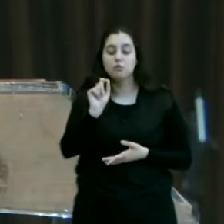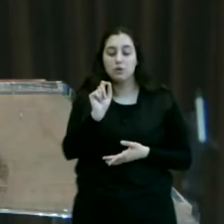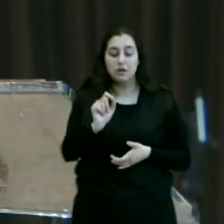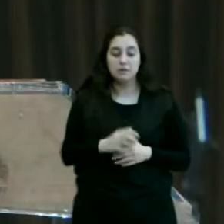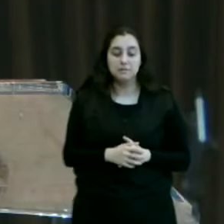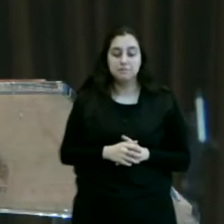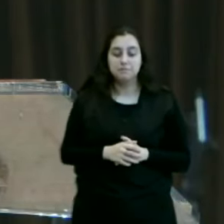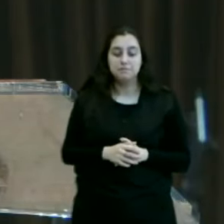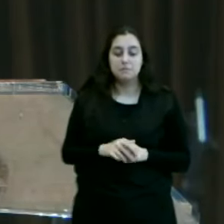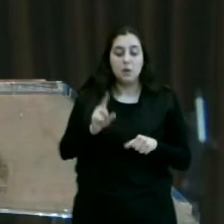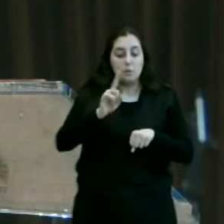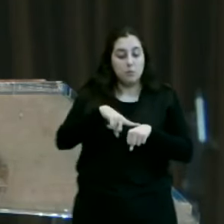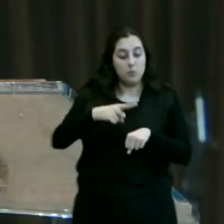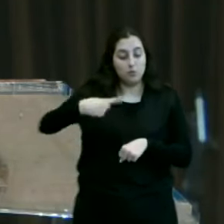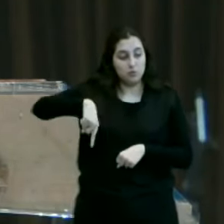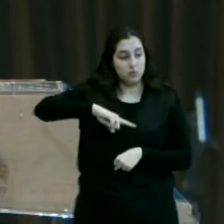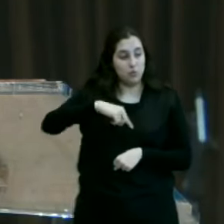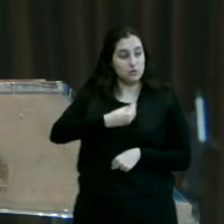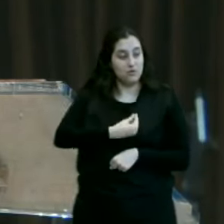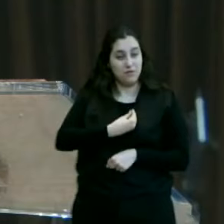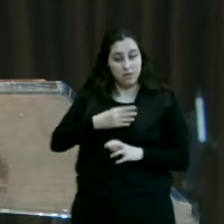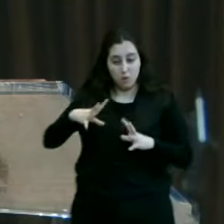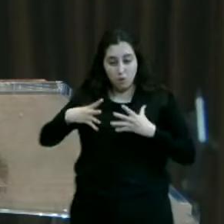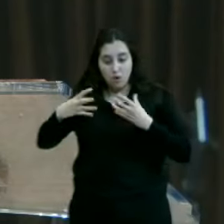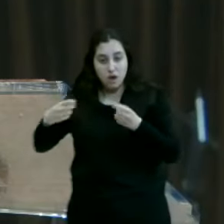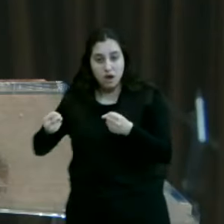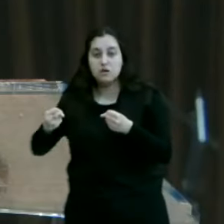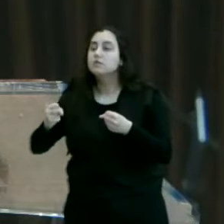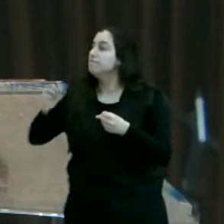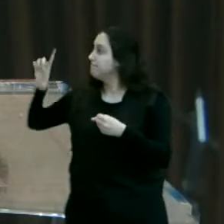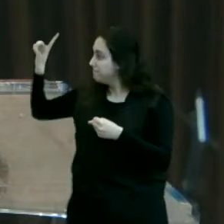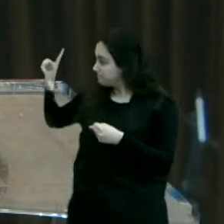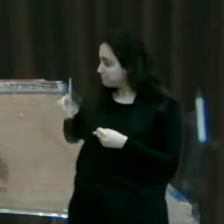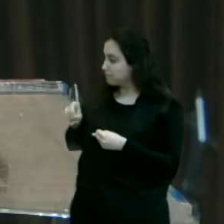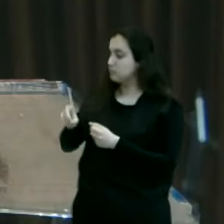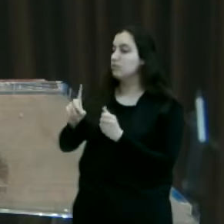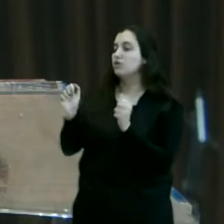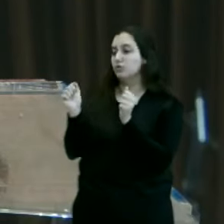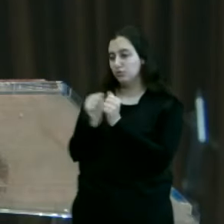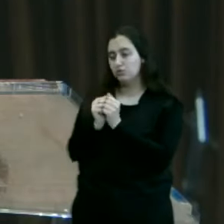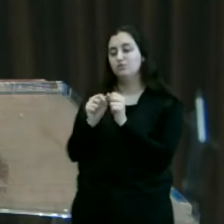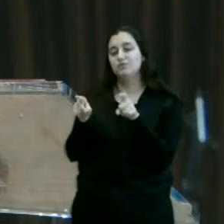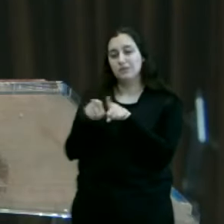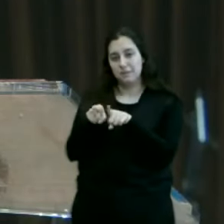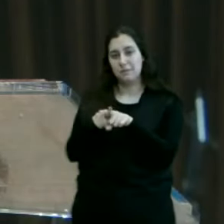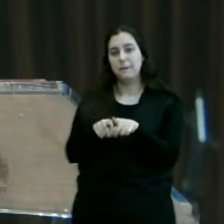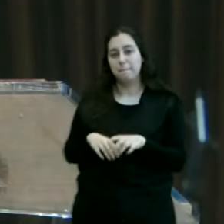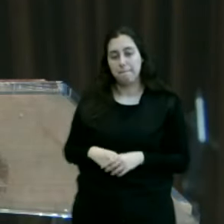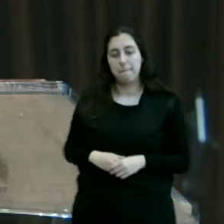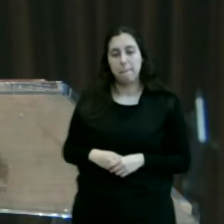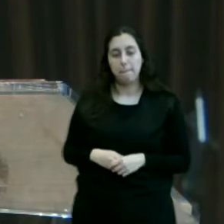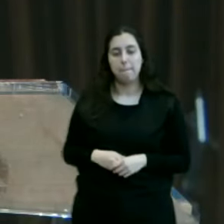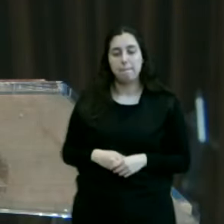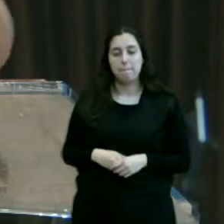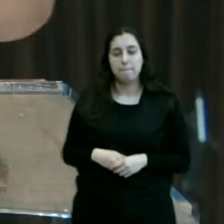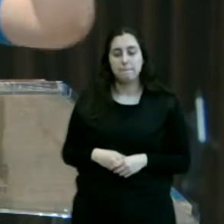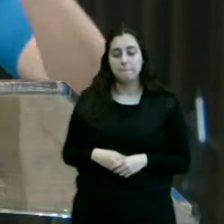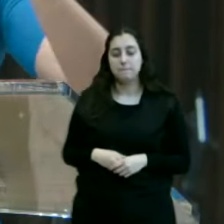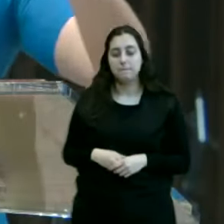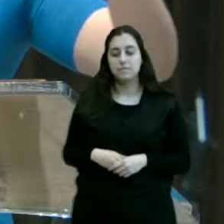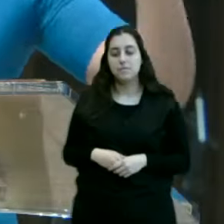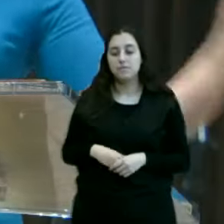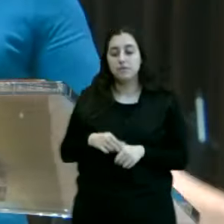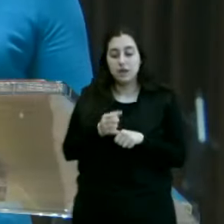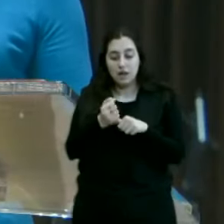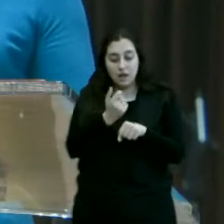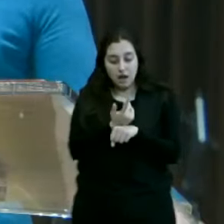ação, o Senhor entra em ação. Olha, o avivamento é a